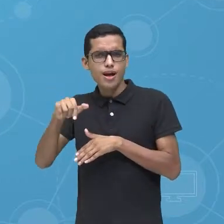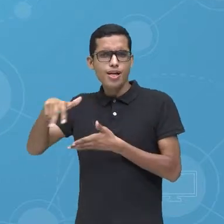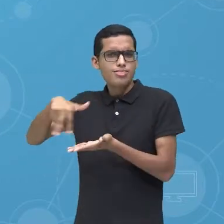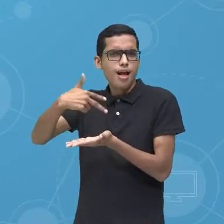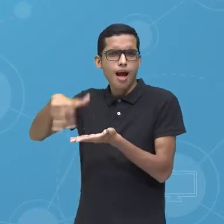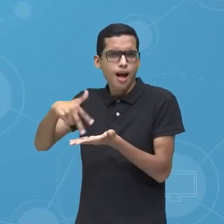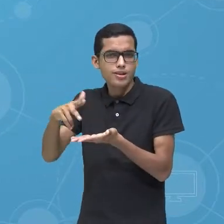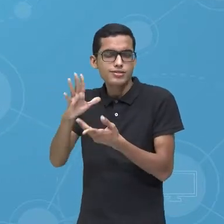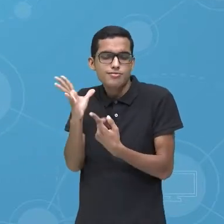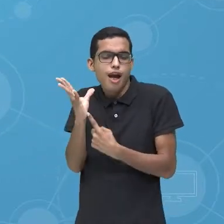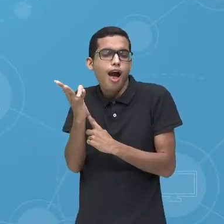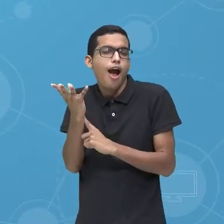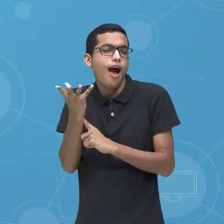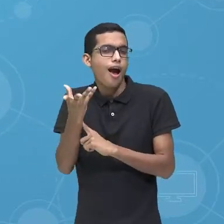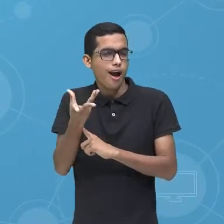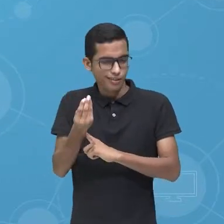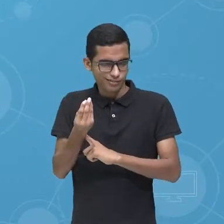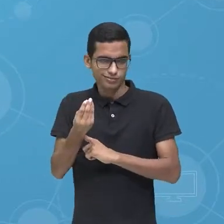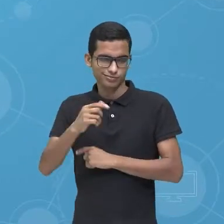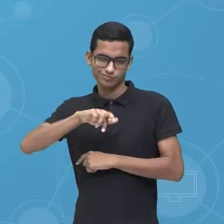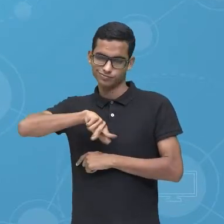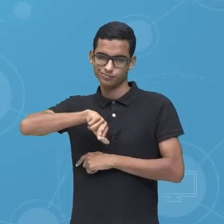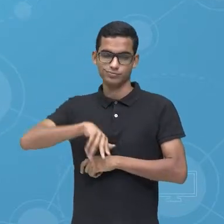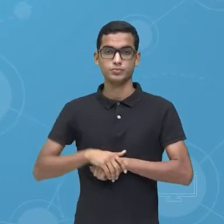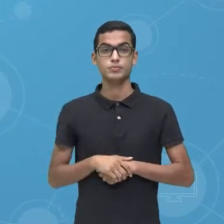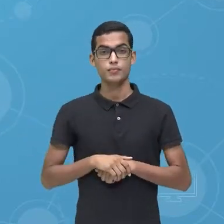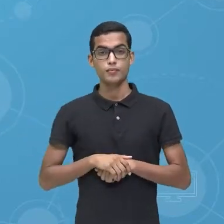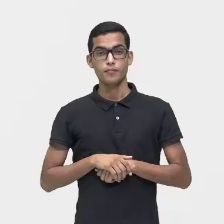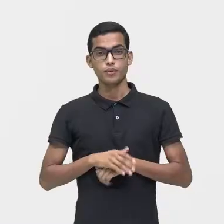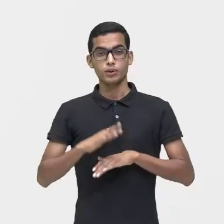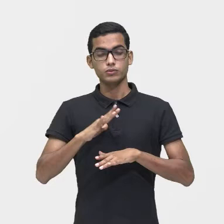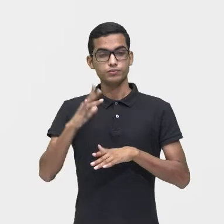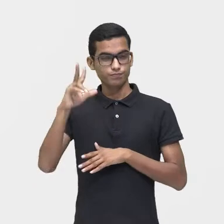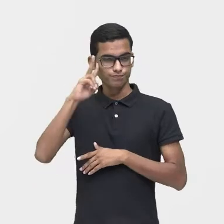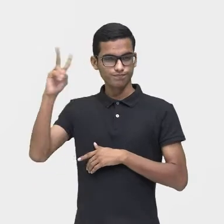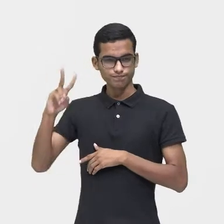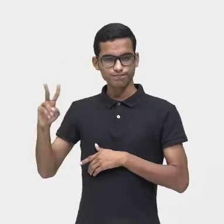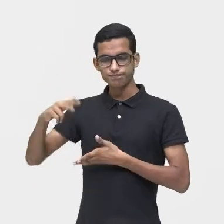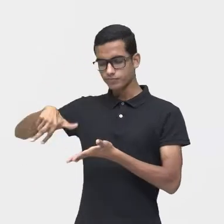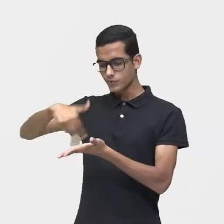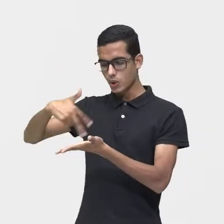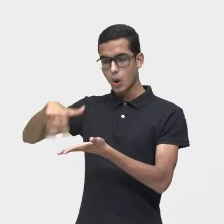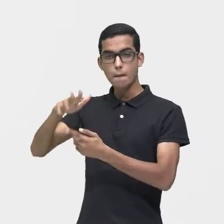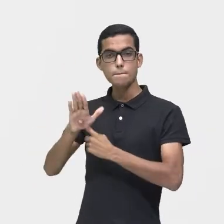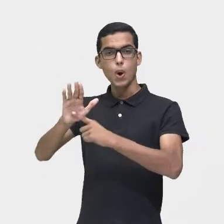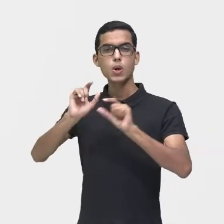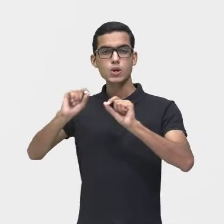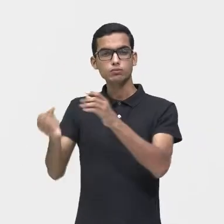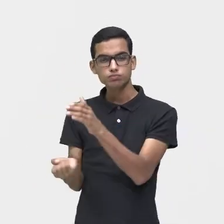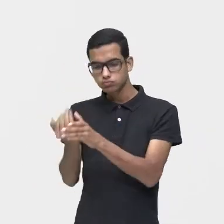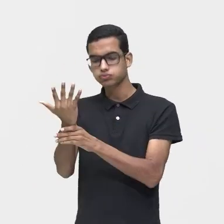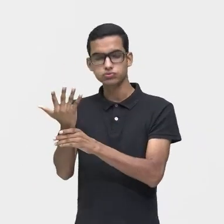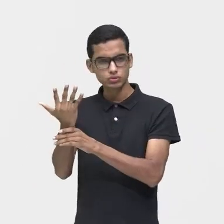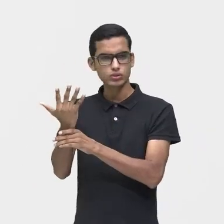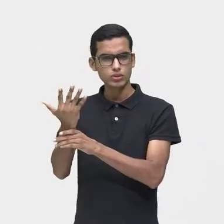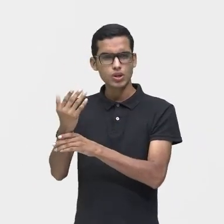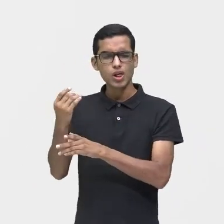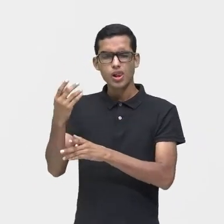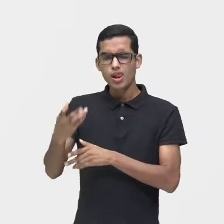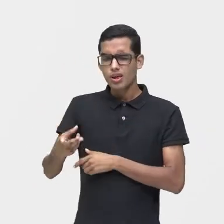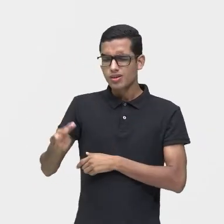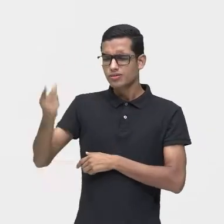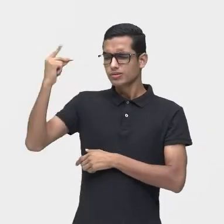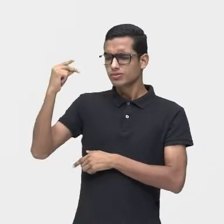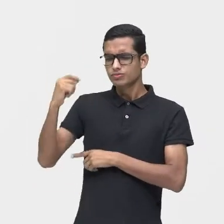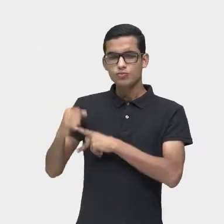fazer arte, do fazer artístico. A história da dança, ela retrata que seu surgimento se deu ainda na